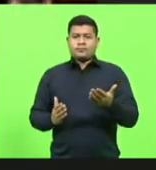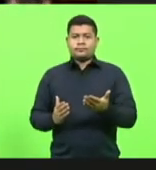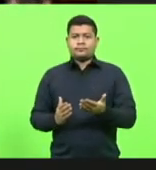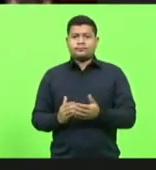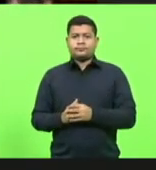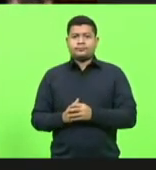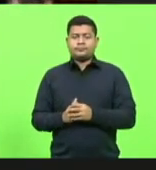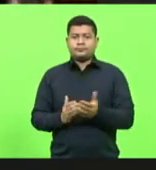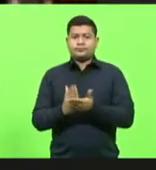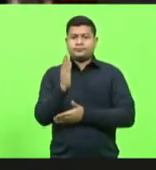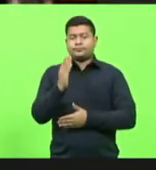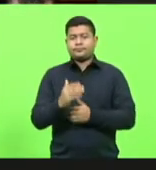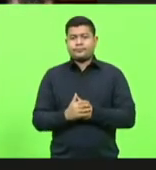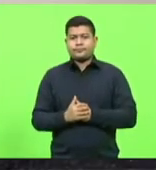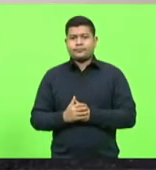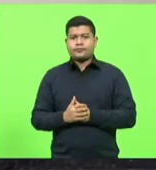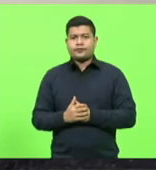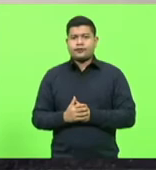Aprovado.